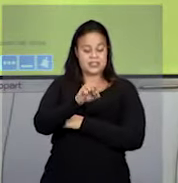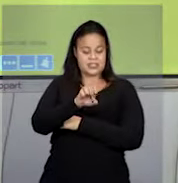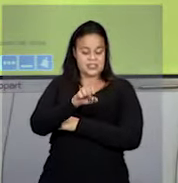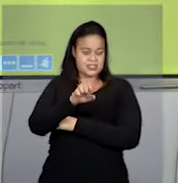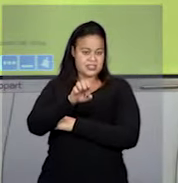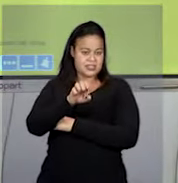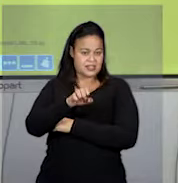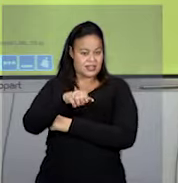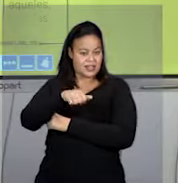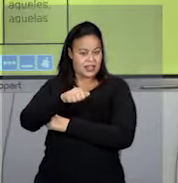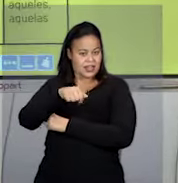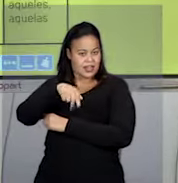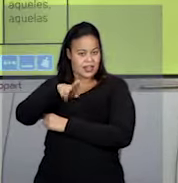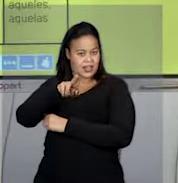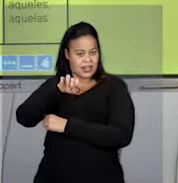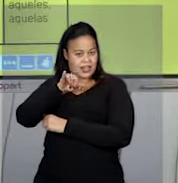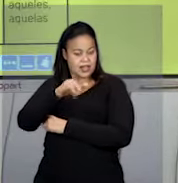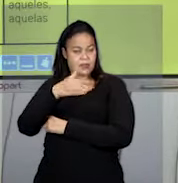agora mesmo,